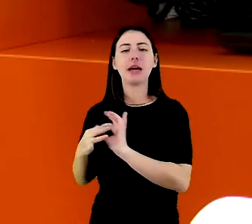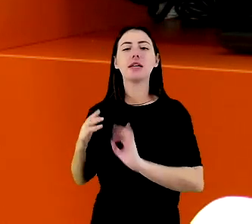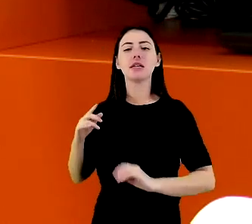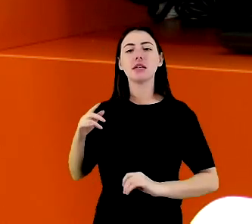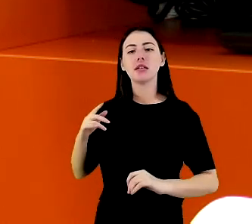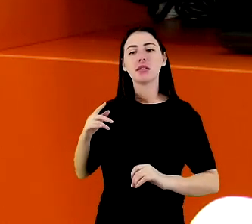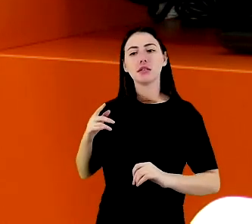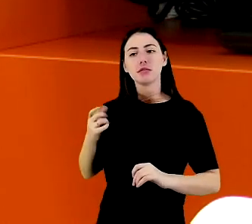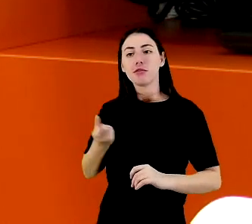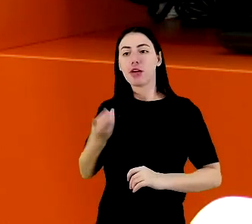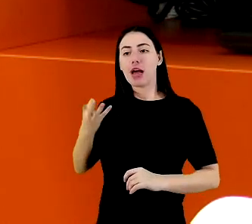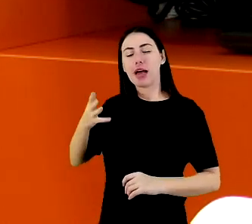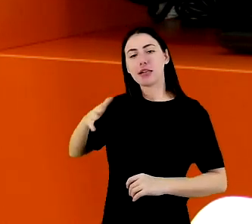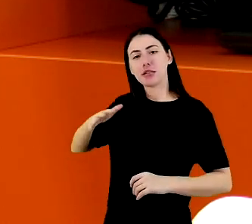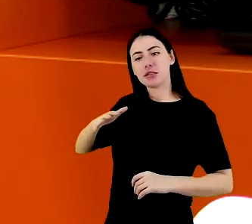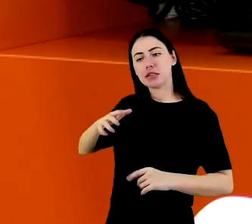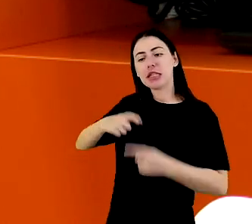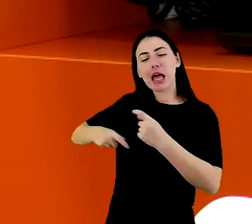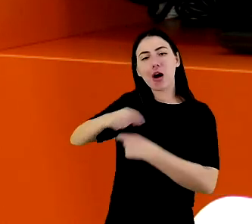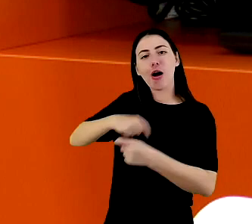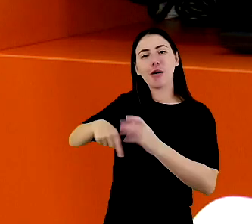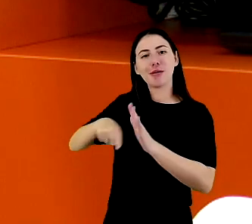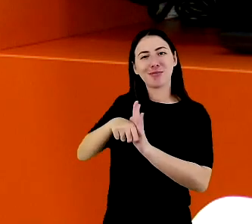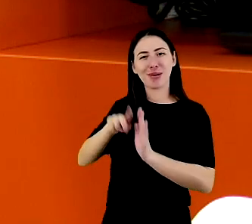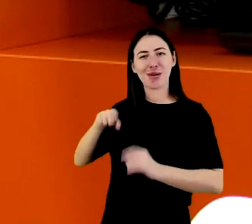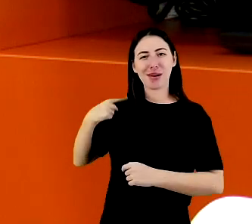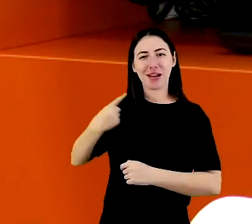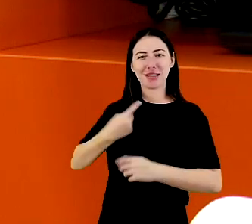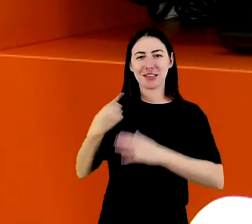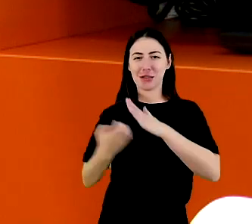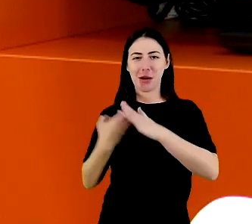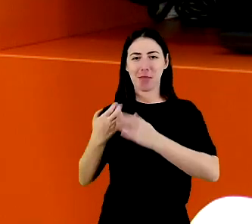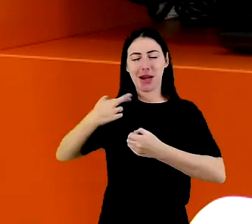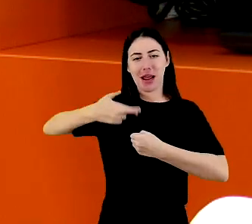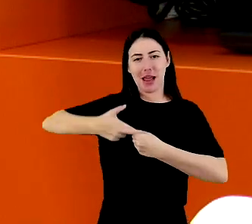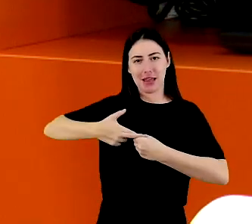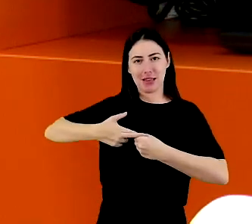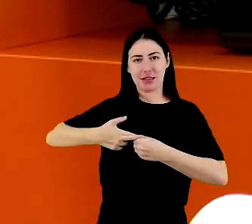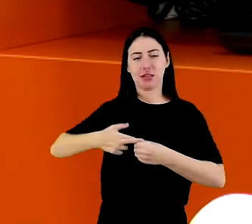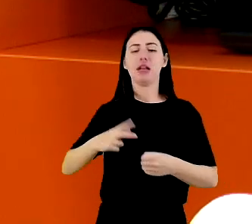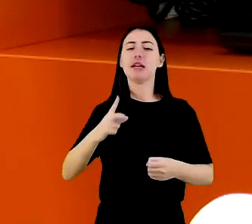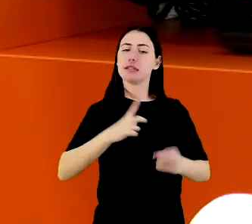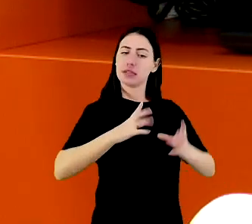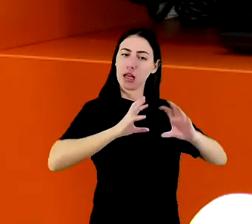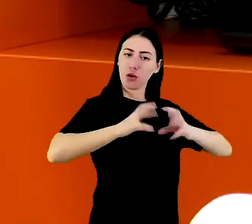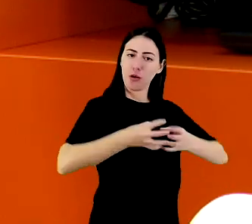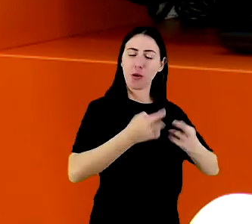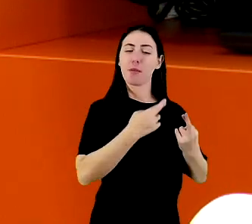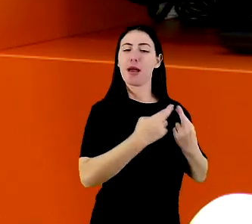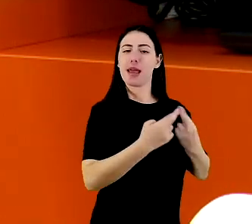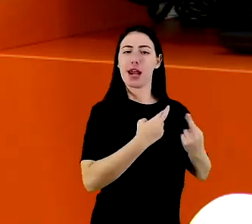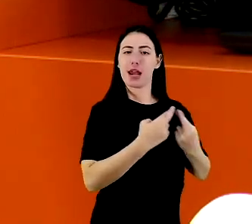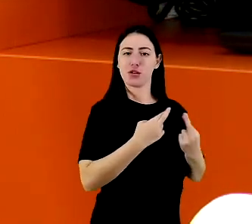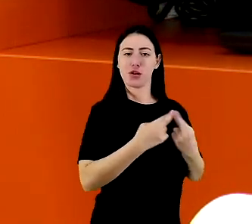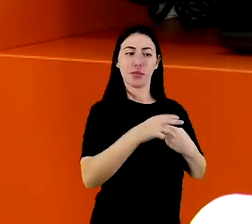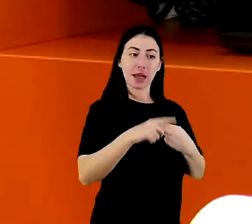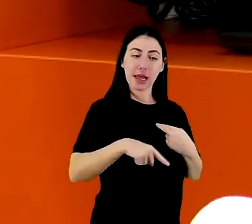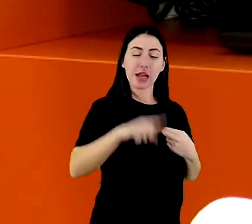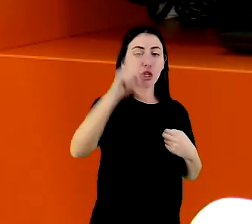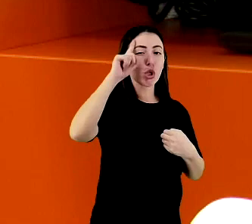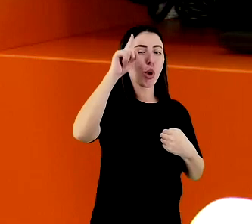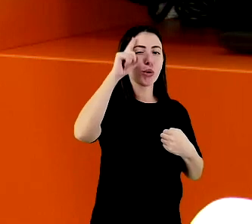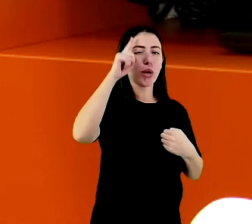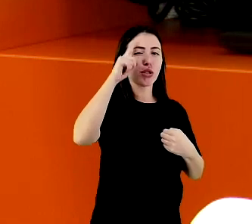no caso ali do próprio Foca, é o time de relacionamento que está lá com o Foca todos os dias, que tem uma super